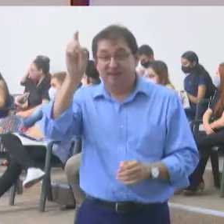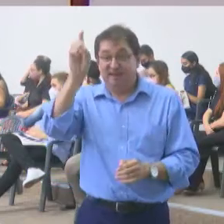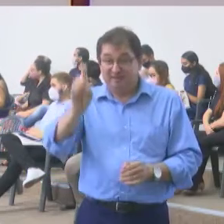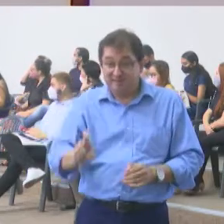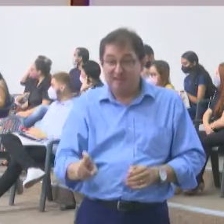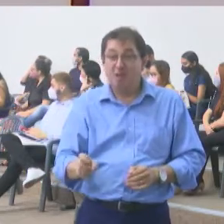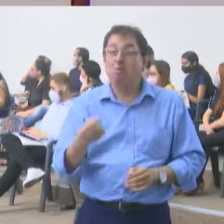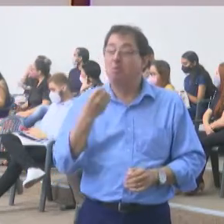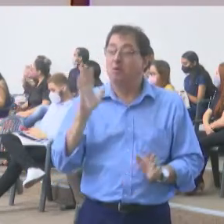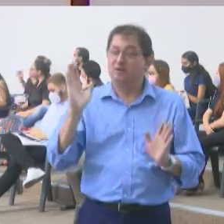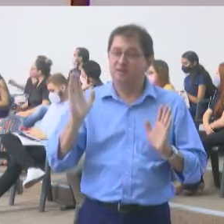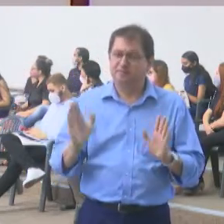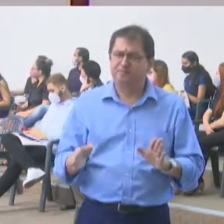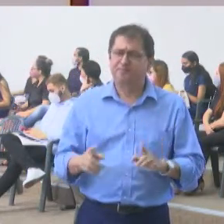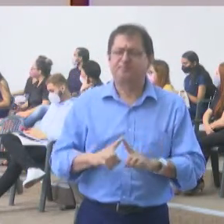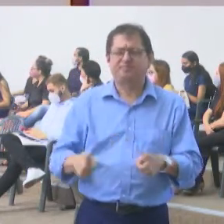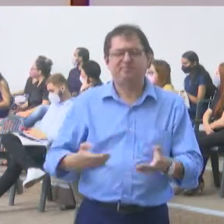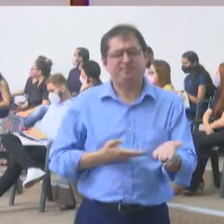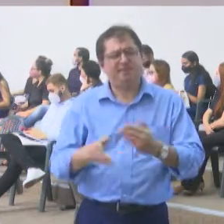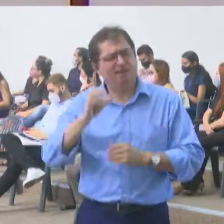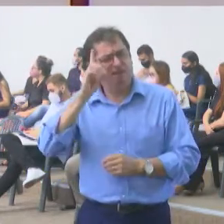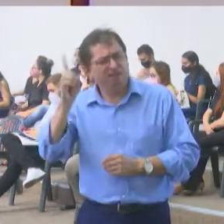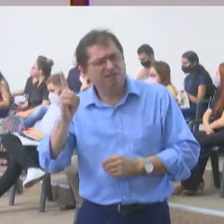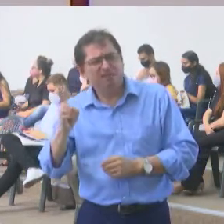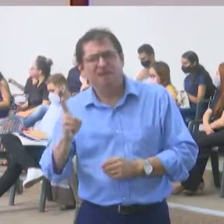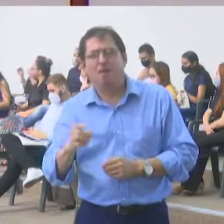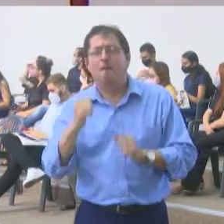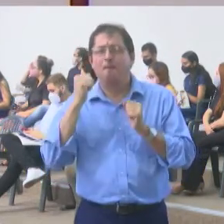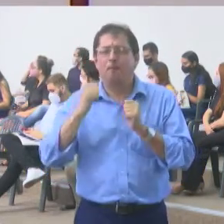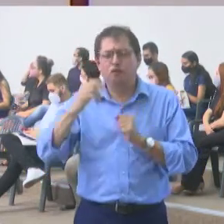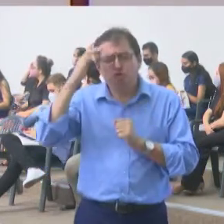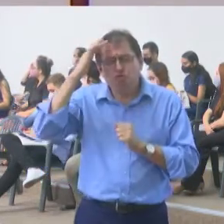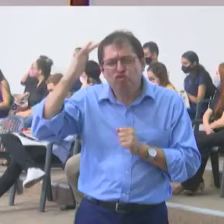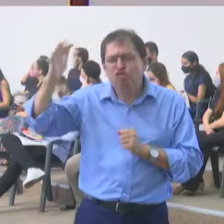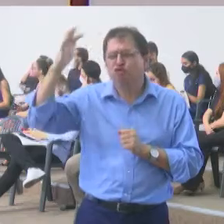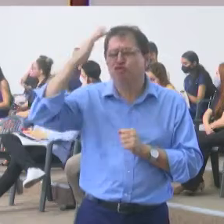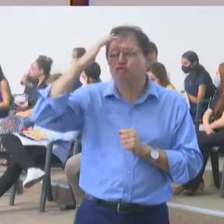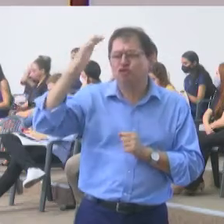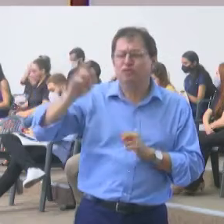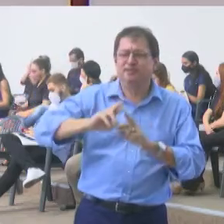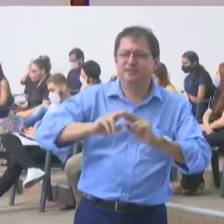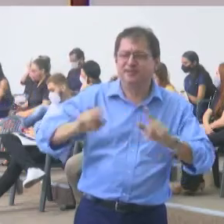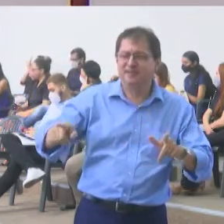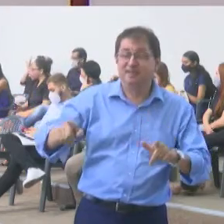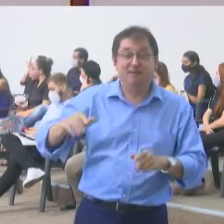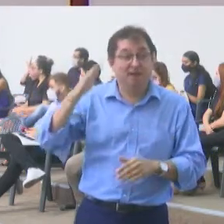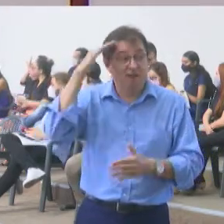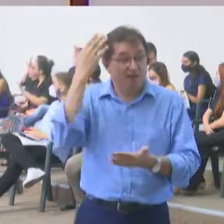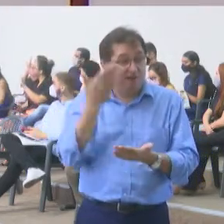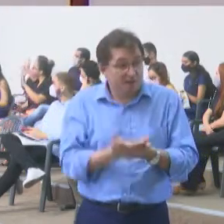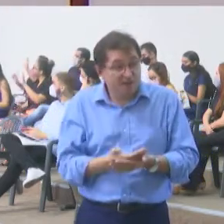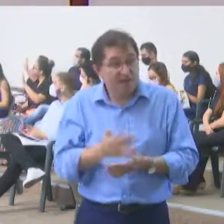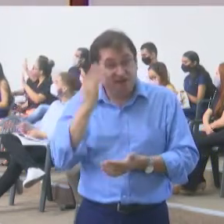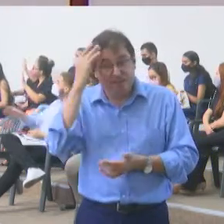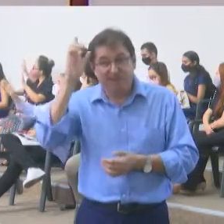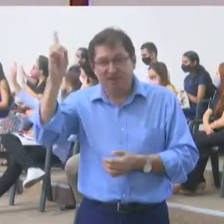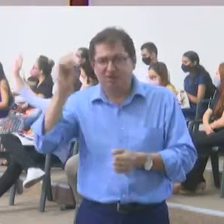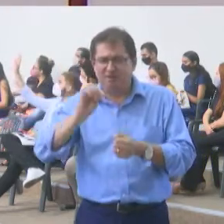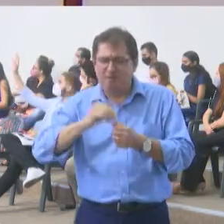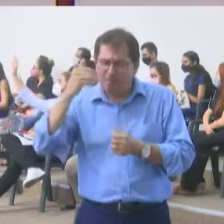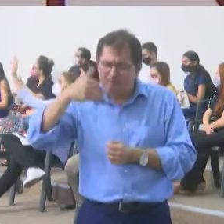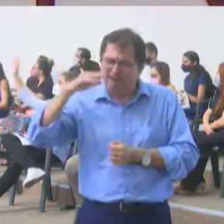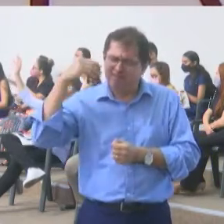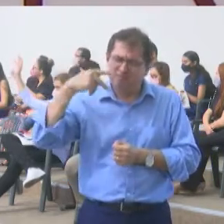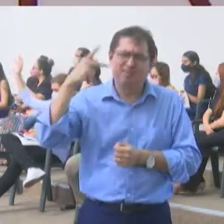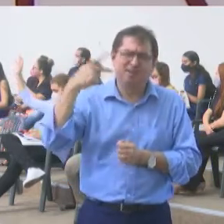surpreendente, que sempre faz mais do que nós podemos sonhar e imaginar. Você crê nessa manhã que Deus é capaz de fazer mais pela sua vida, pela sua